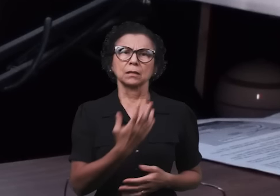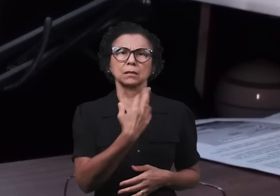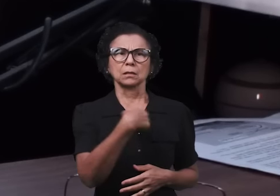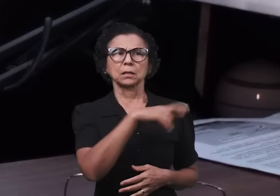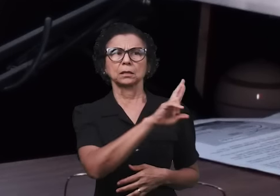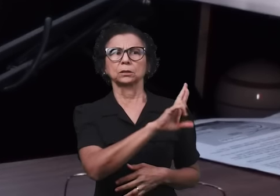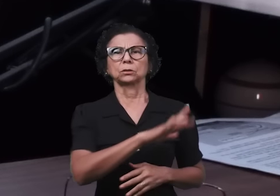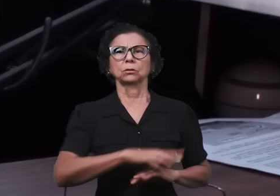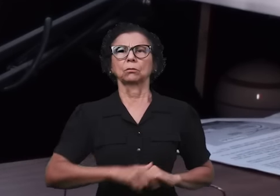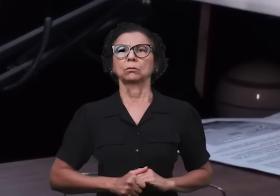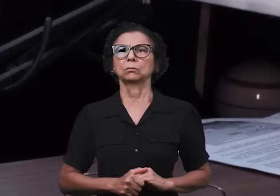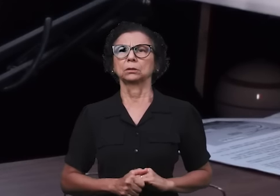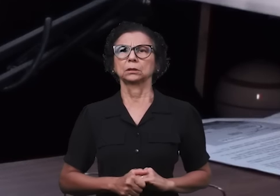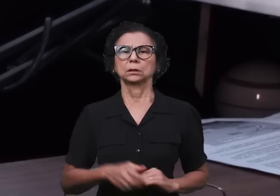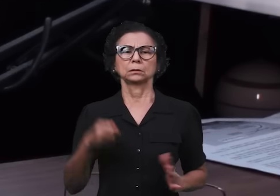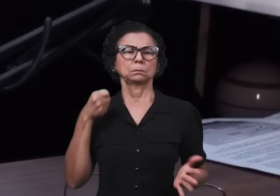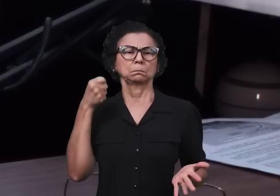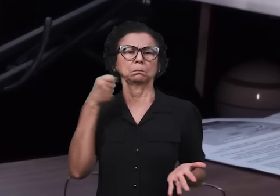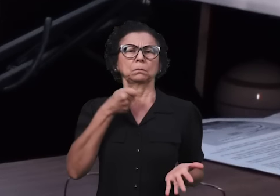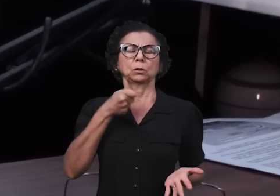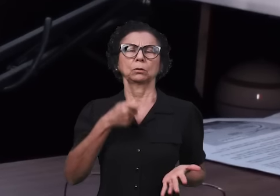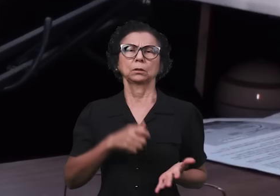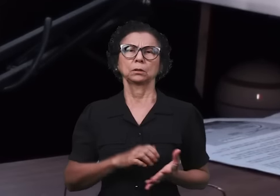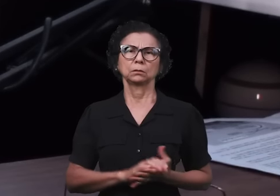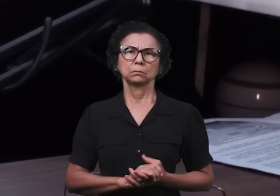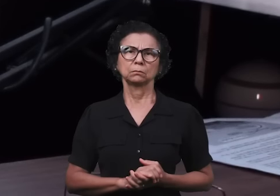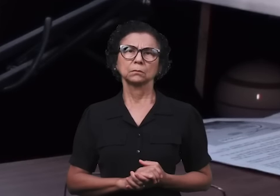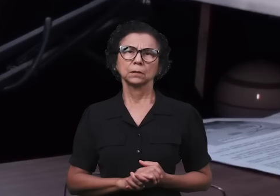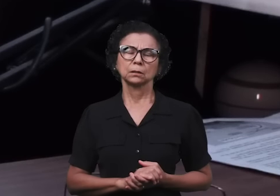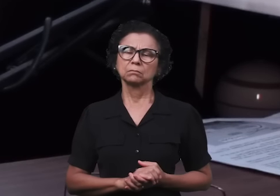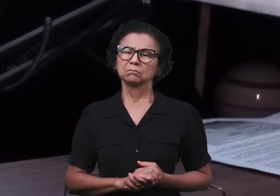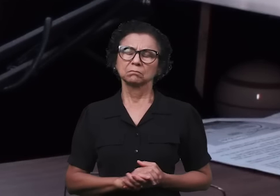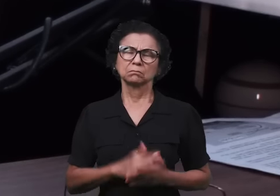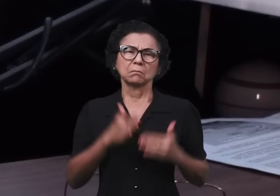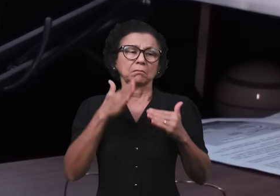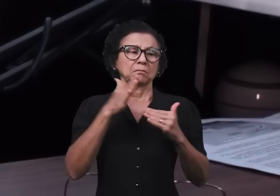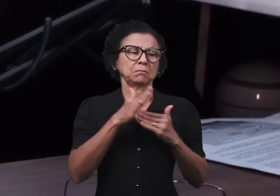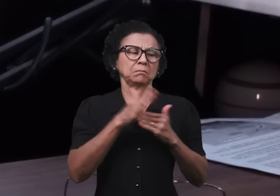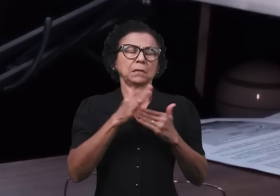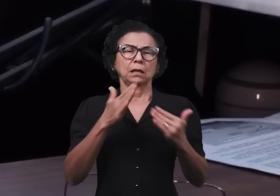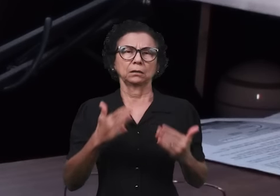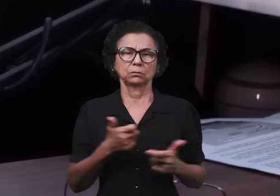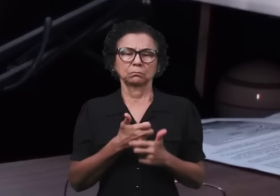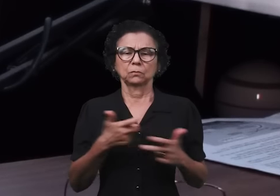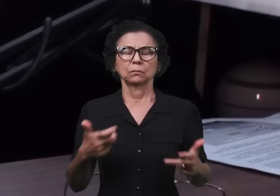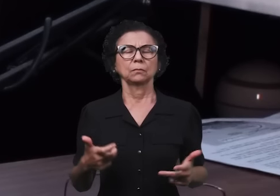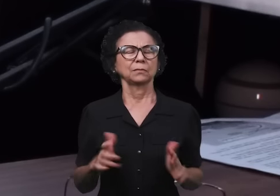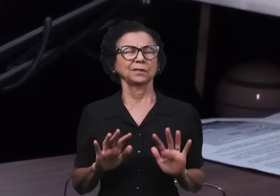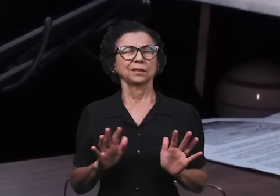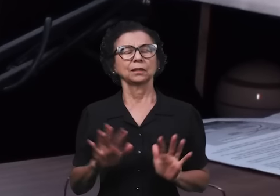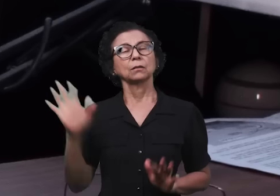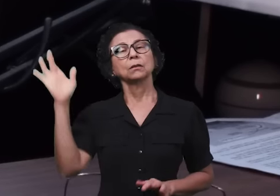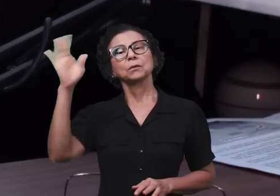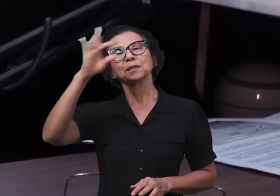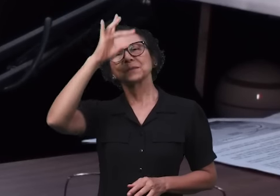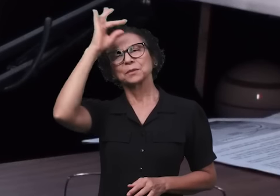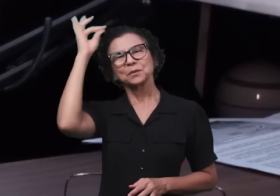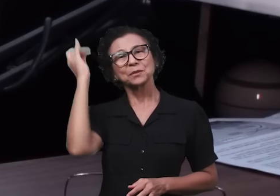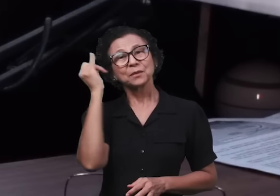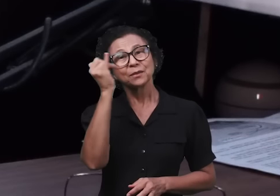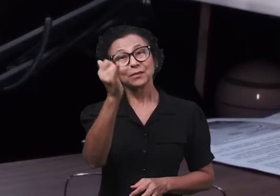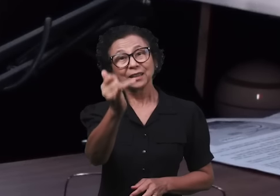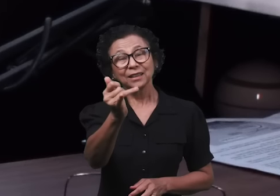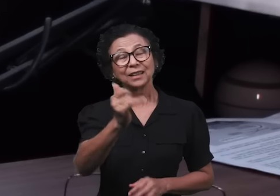colocam como impedimentos, imposições. As coisas não são dessa forma, né? Ou seja, é aquilo que o Espírito Santo